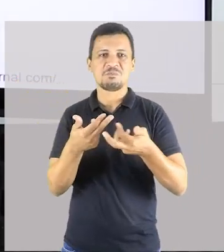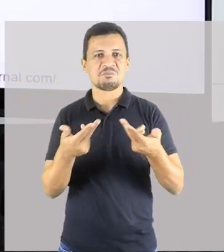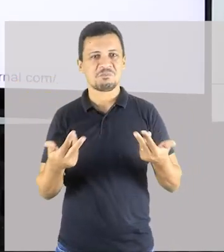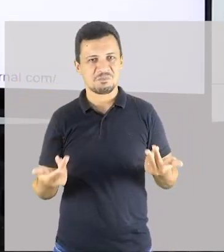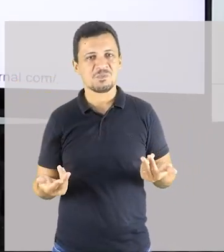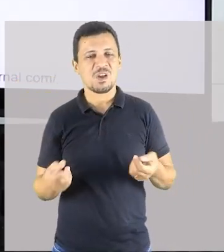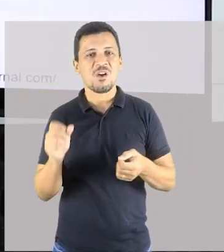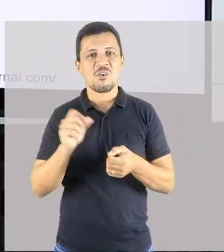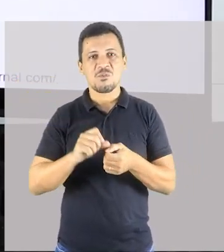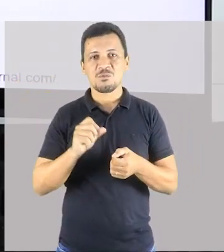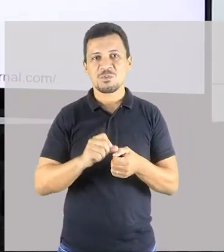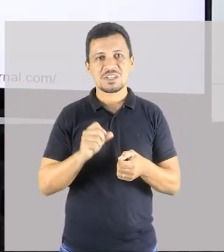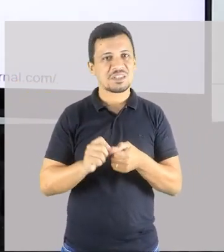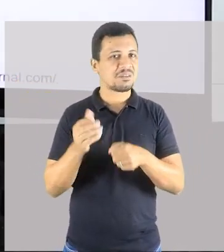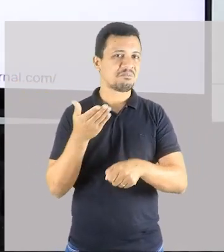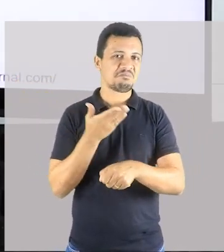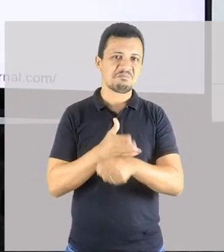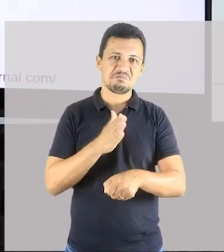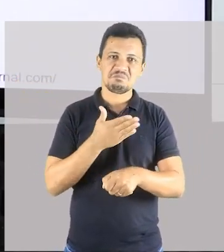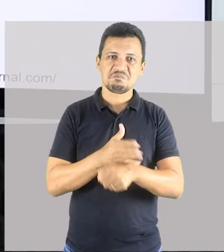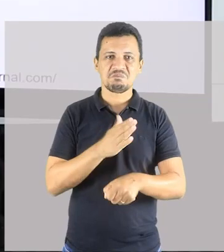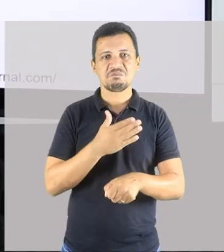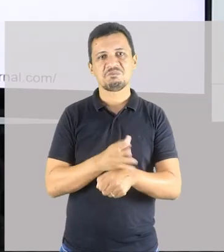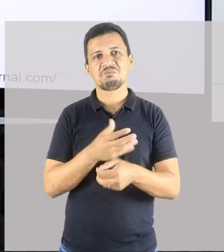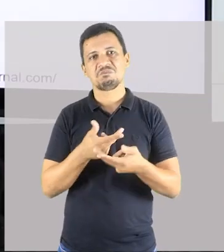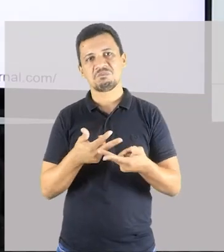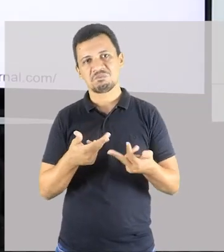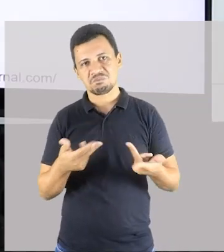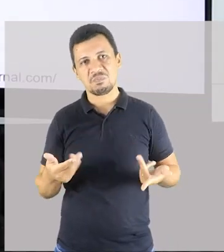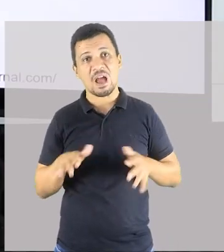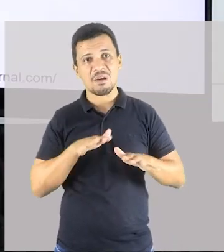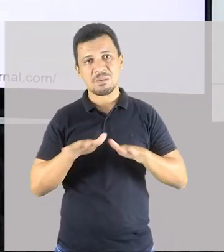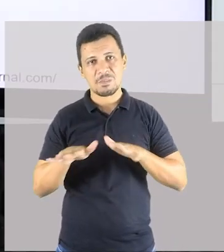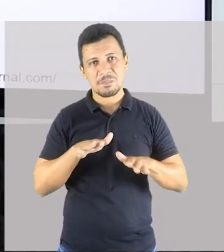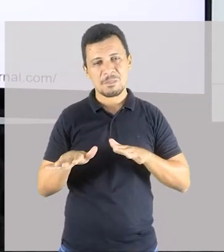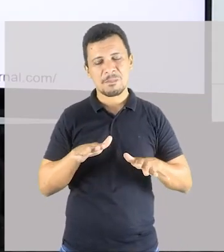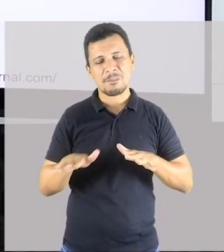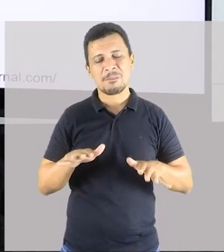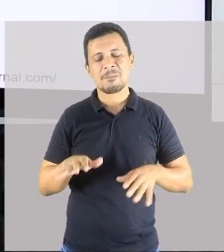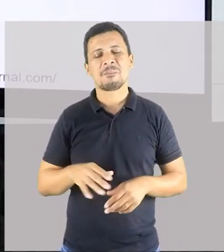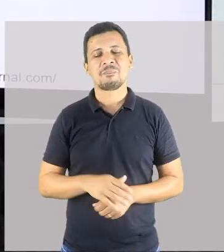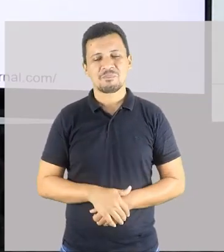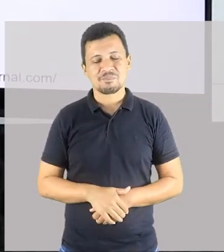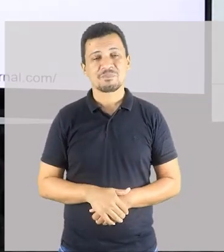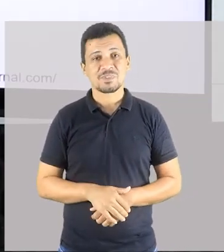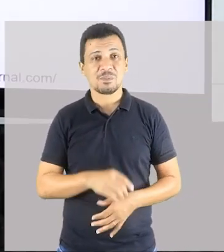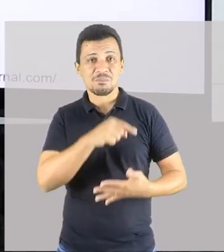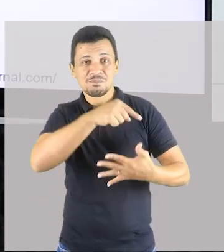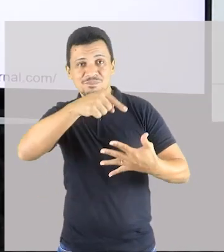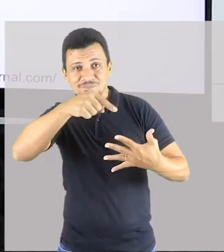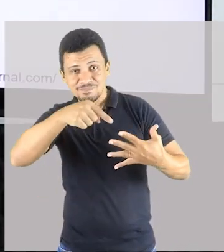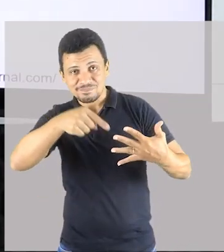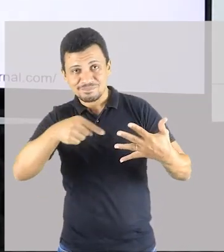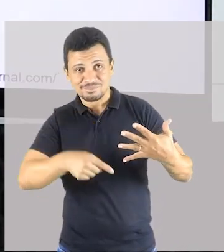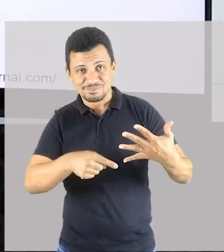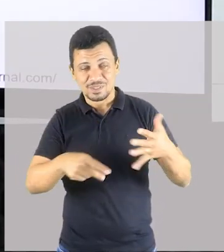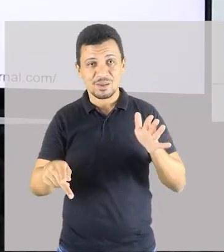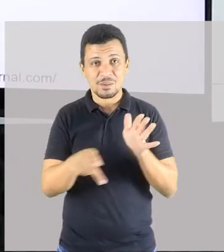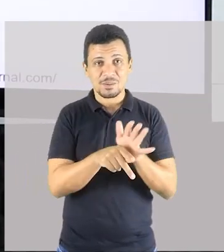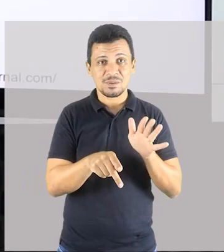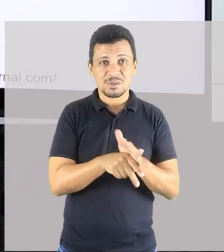vão fazendo as suas manobras, tá bom? Então essas são as partes